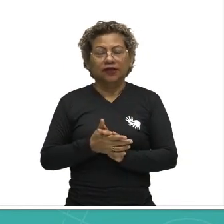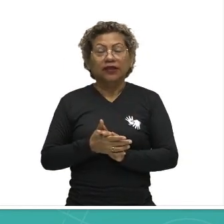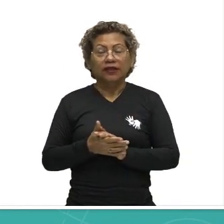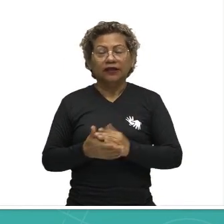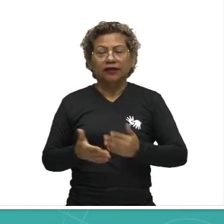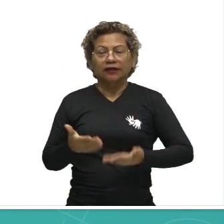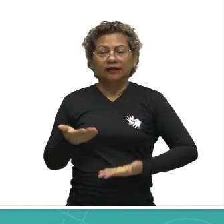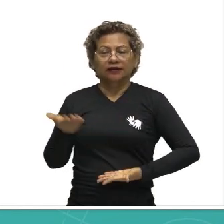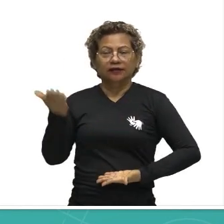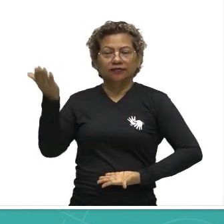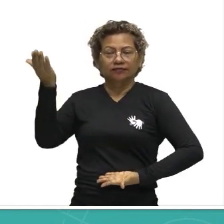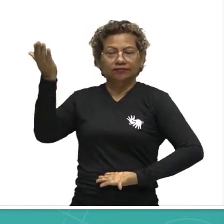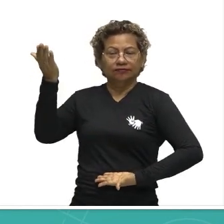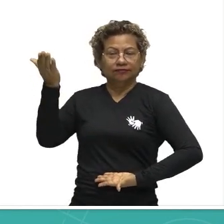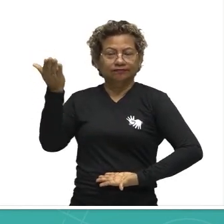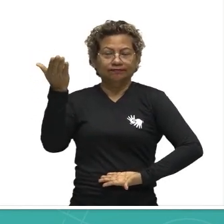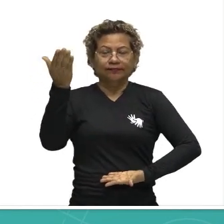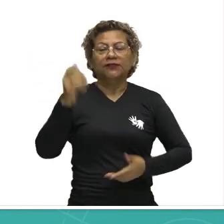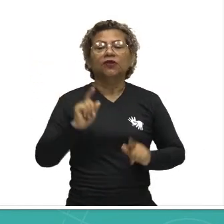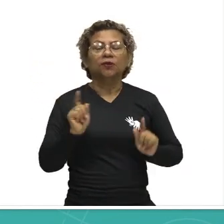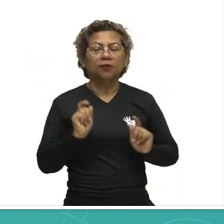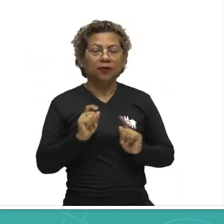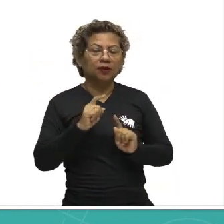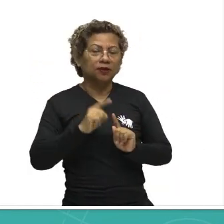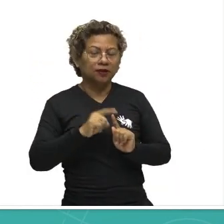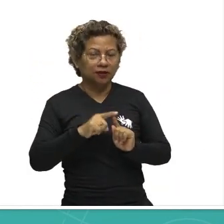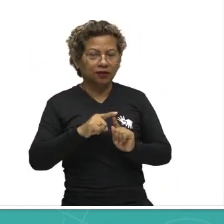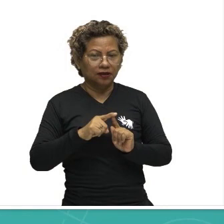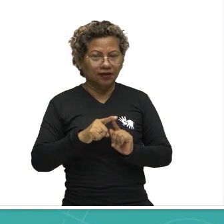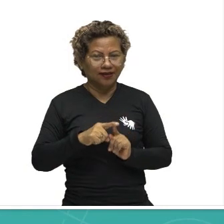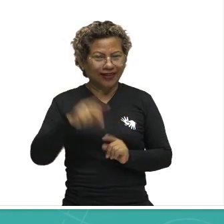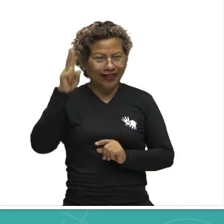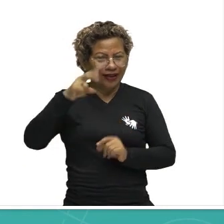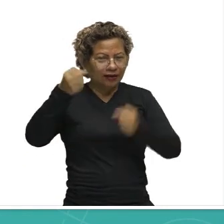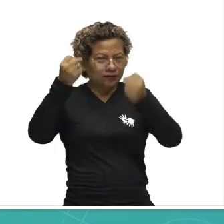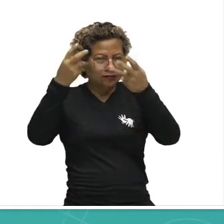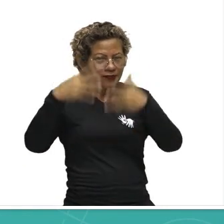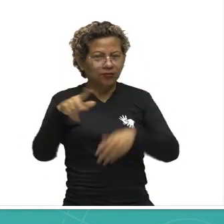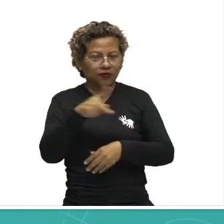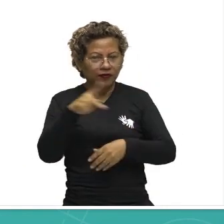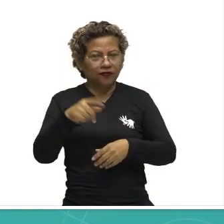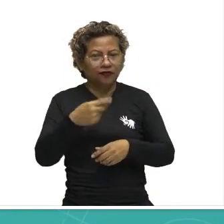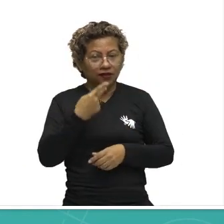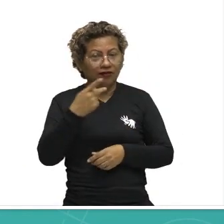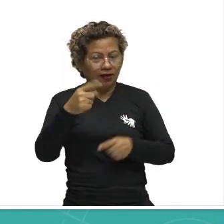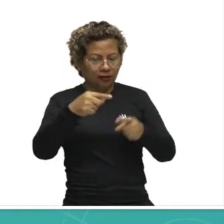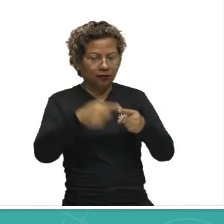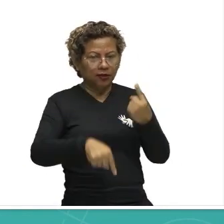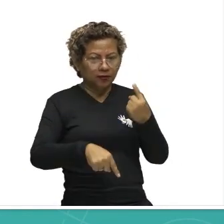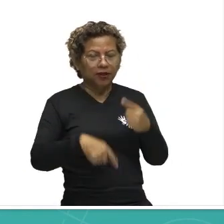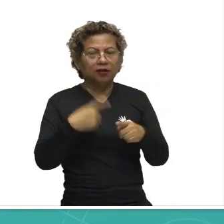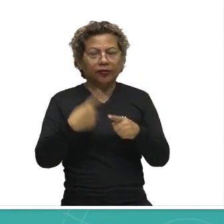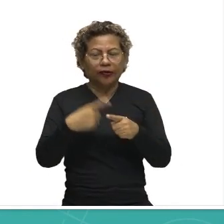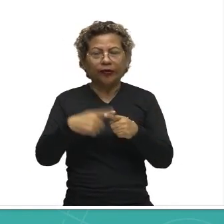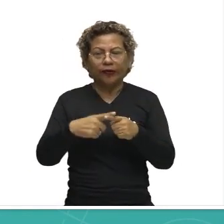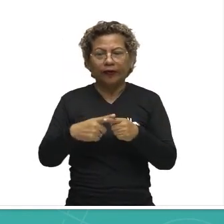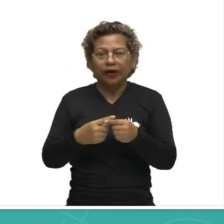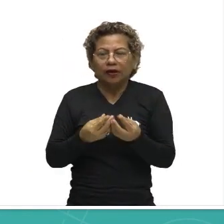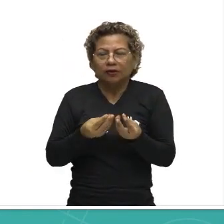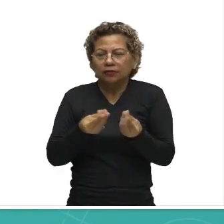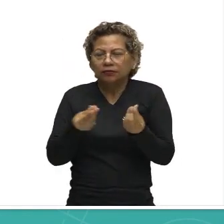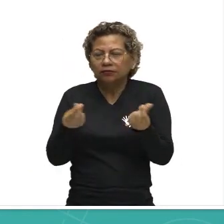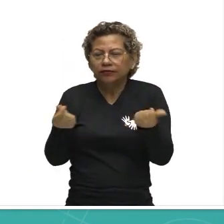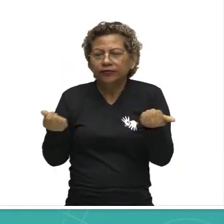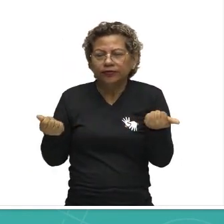Ora... Professora comentou que chegou até a ser proibida, não é verdade? Porque achavam que era muito sensual,